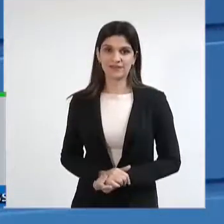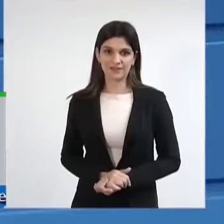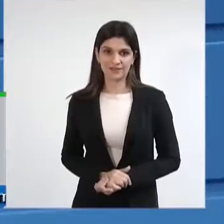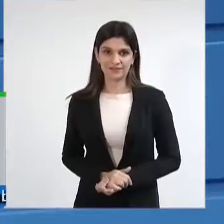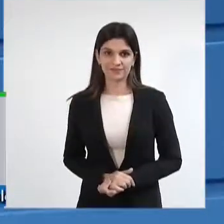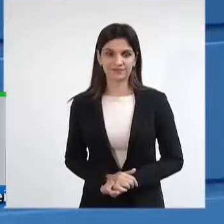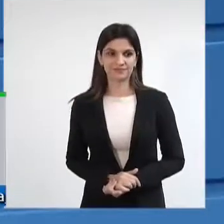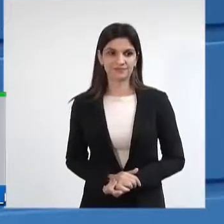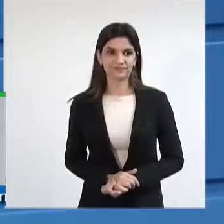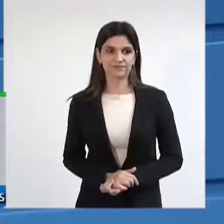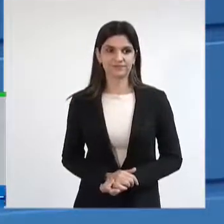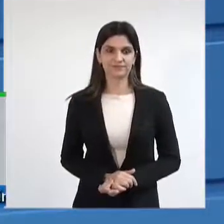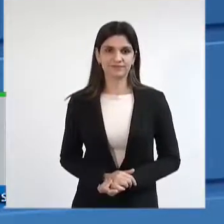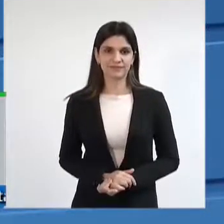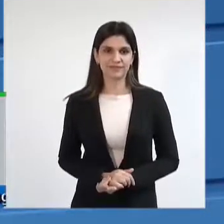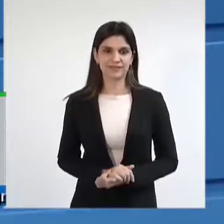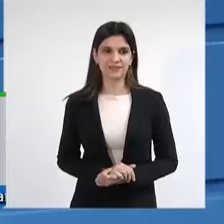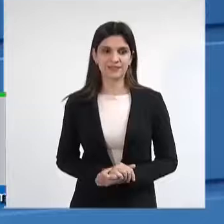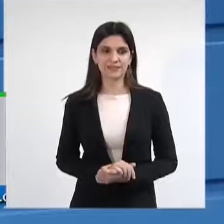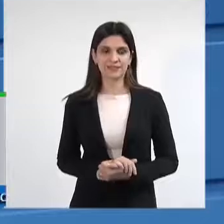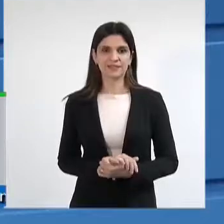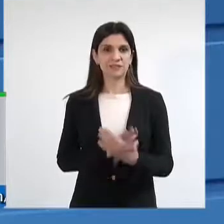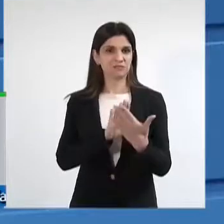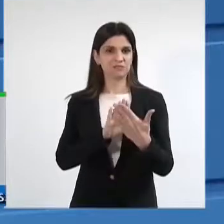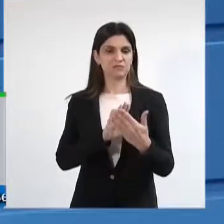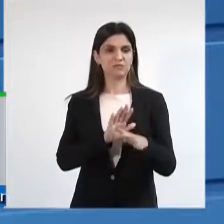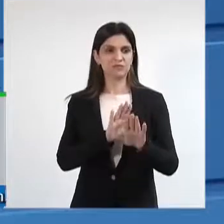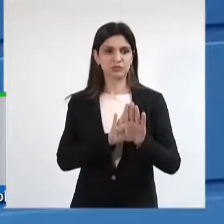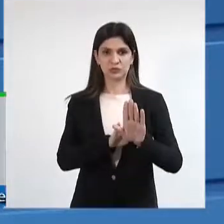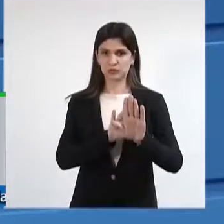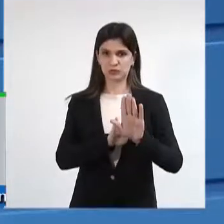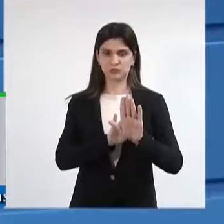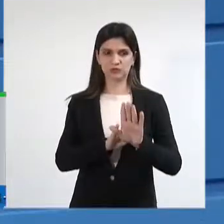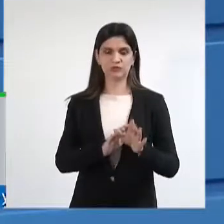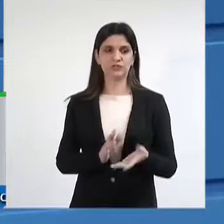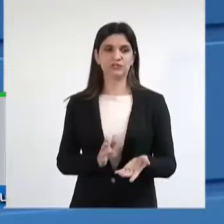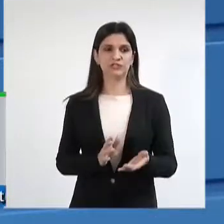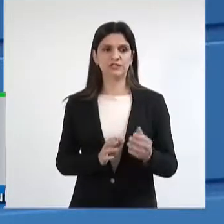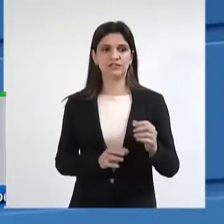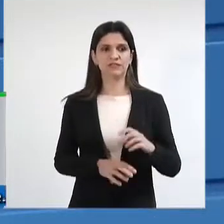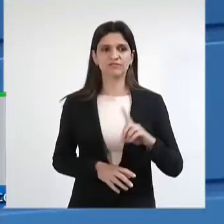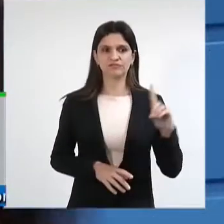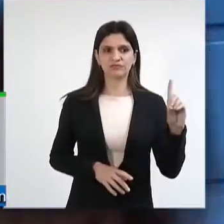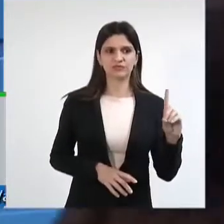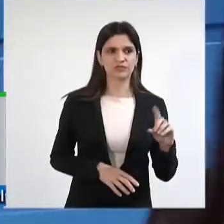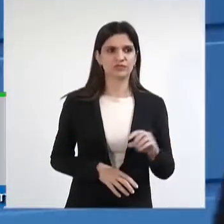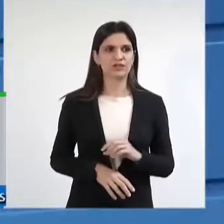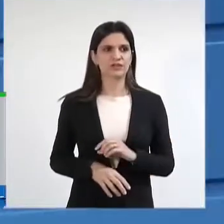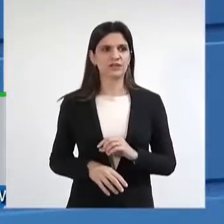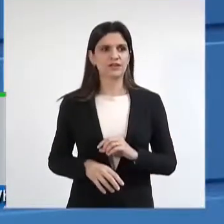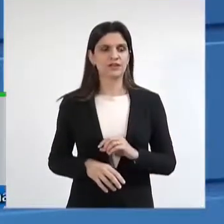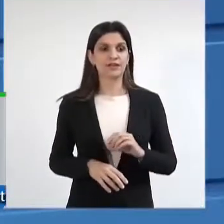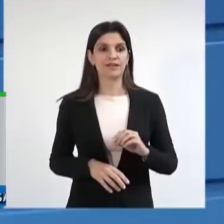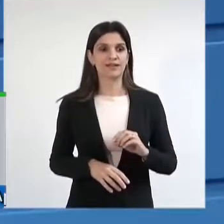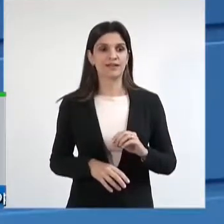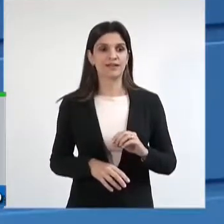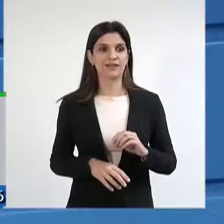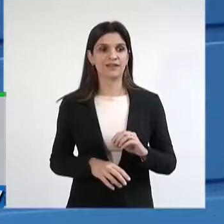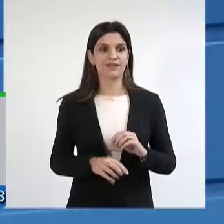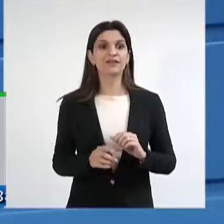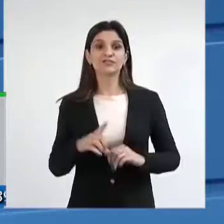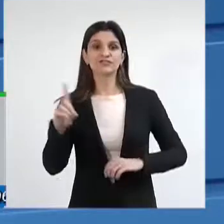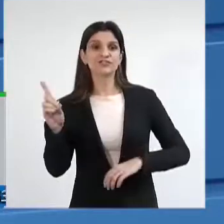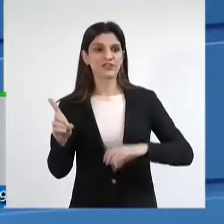de tratar de questão ideológica, direita e esquerda, mas Vossa Excelência, quando começa a falar, me